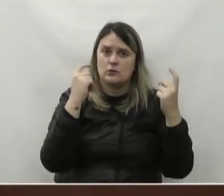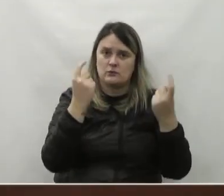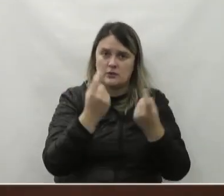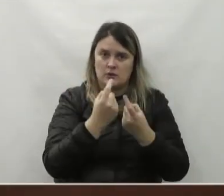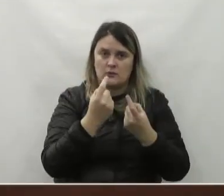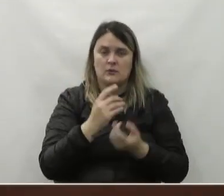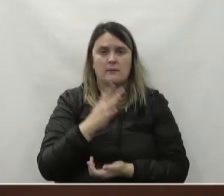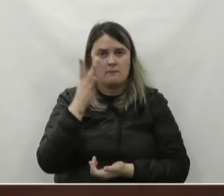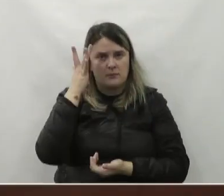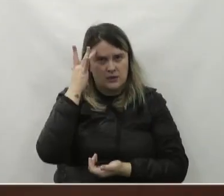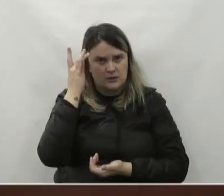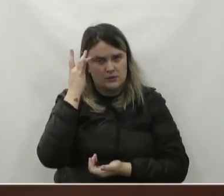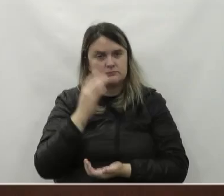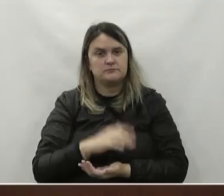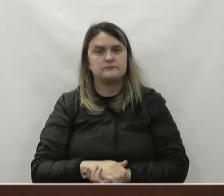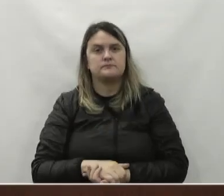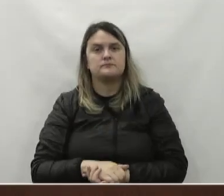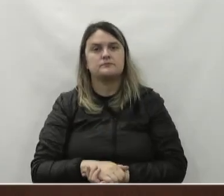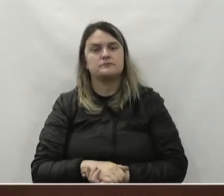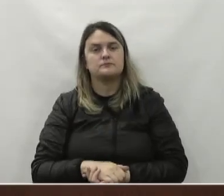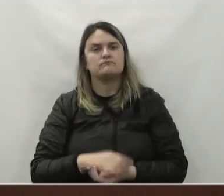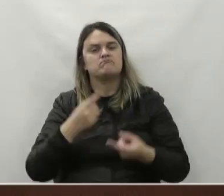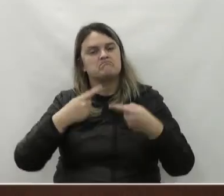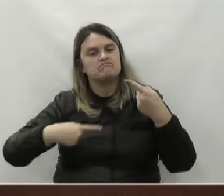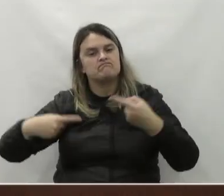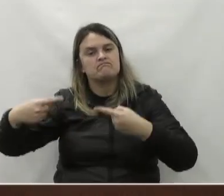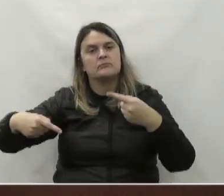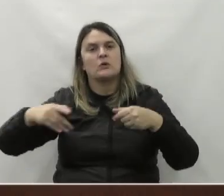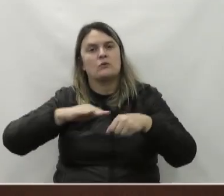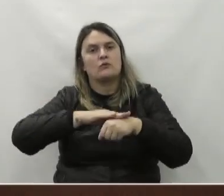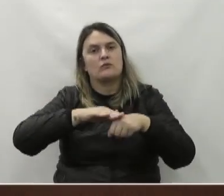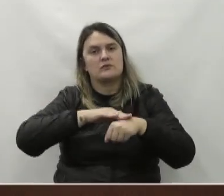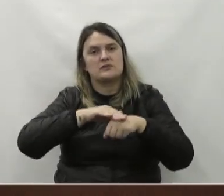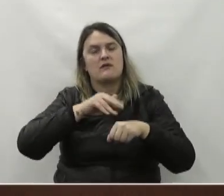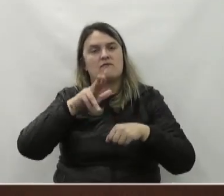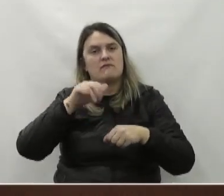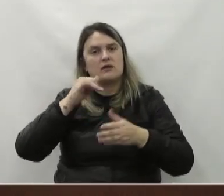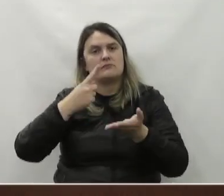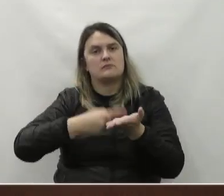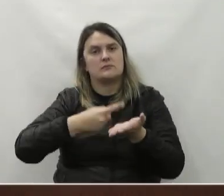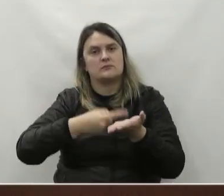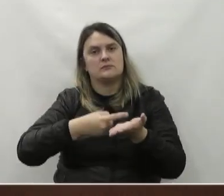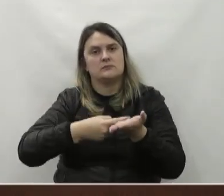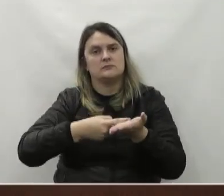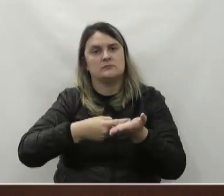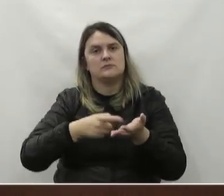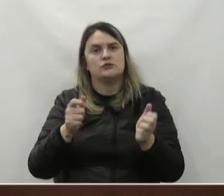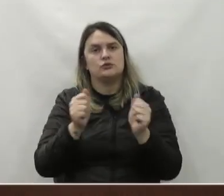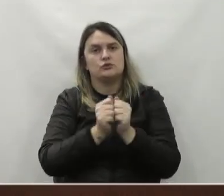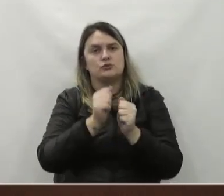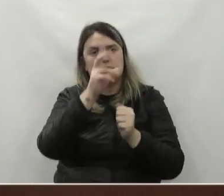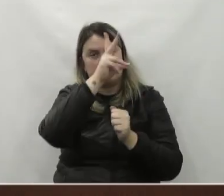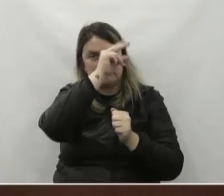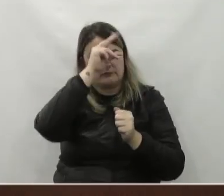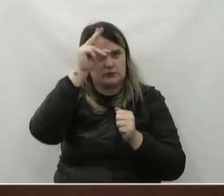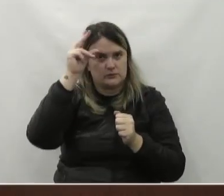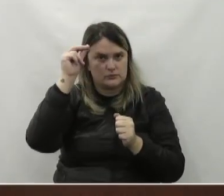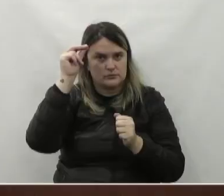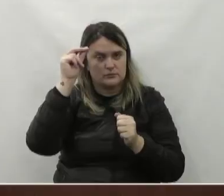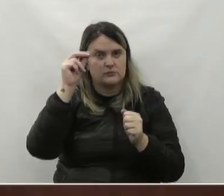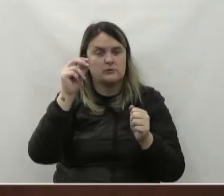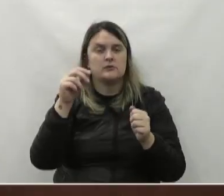que com um bom diálogo, né, com a conversa lá, nós chegaremos em um acordo junto do Executivo,